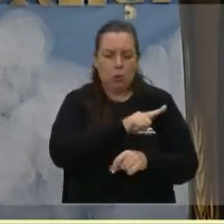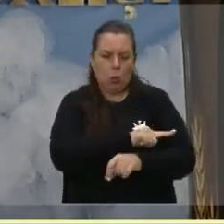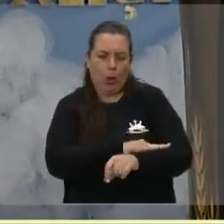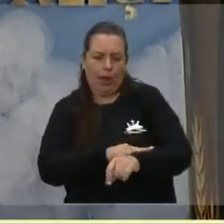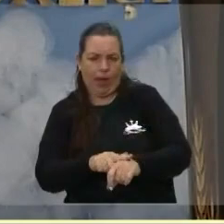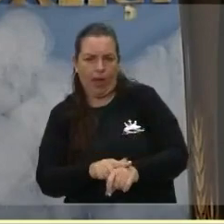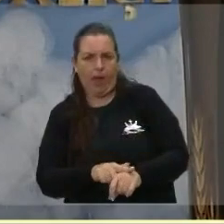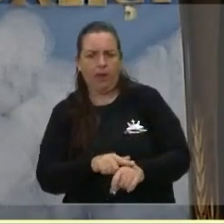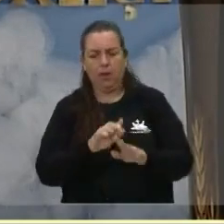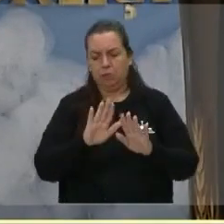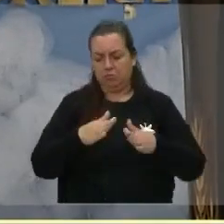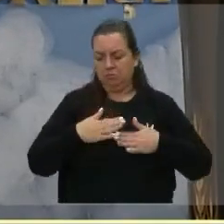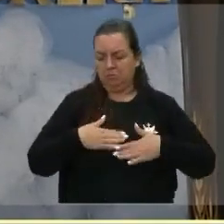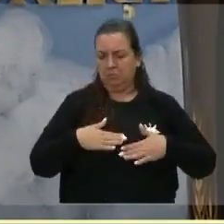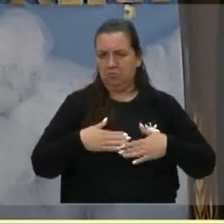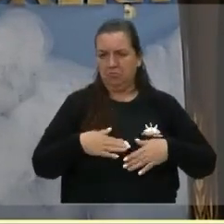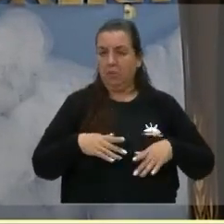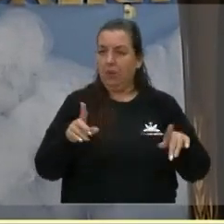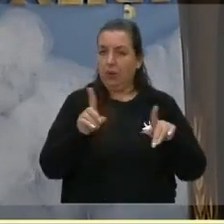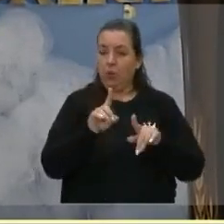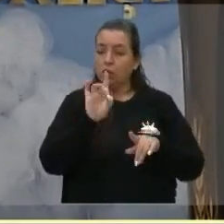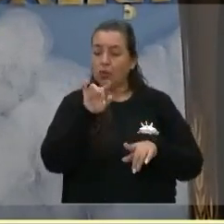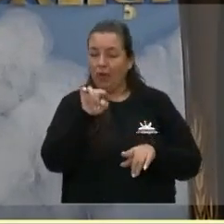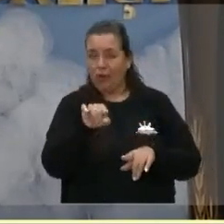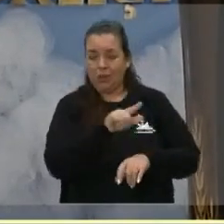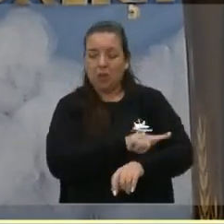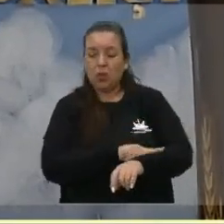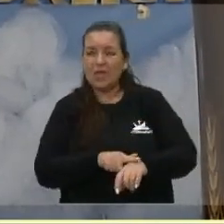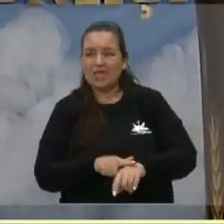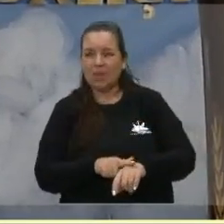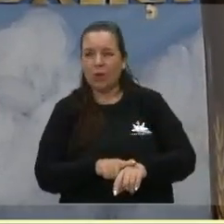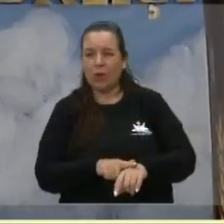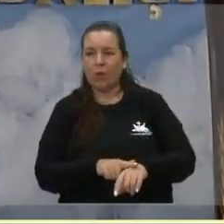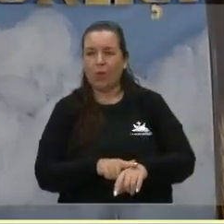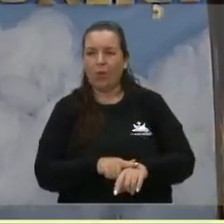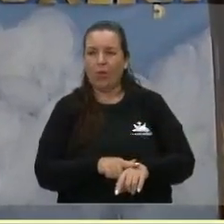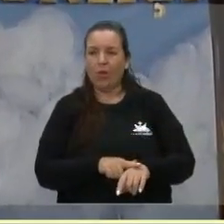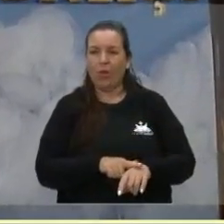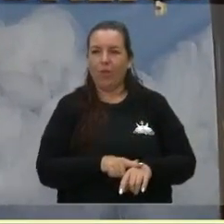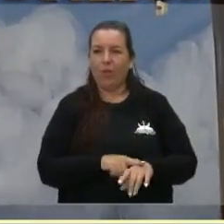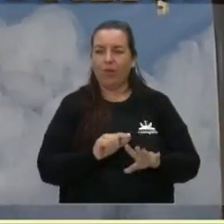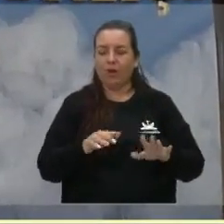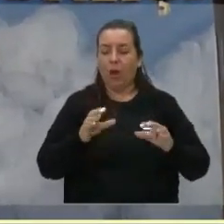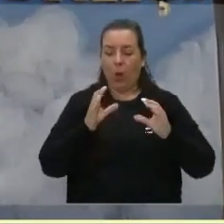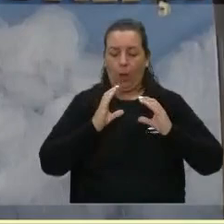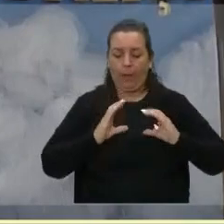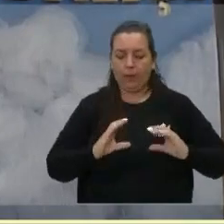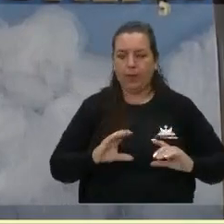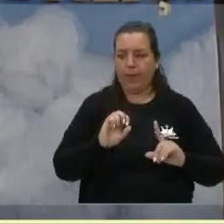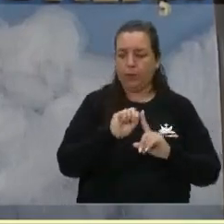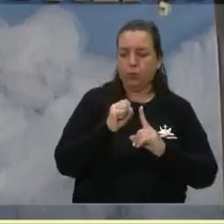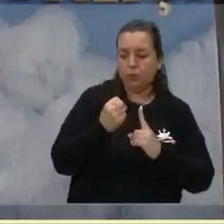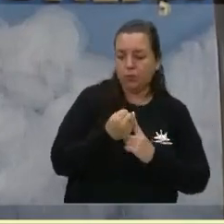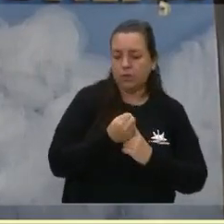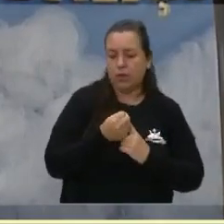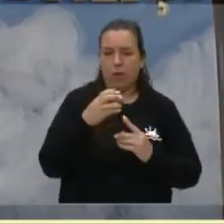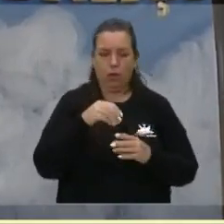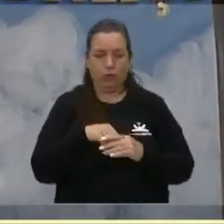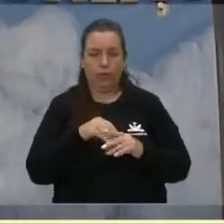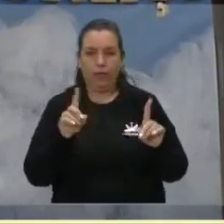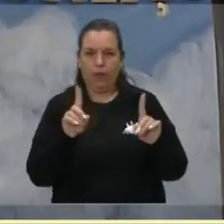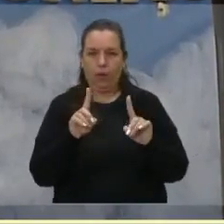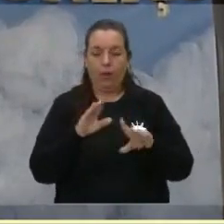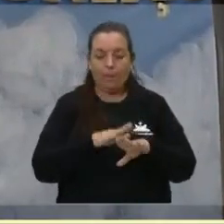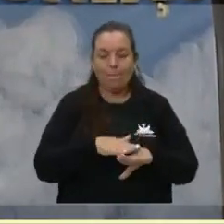polido. Eu estou falando que não é uma questão de mero comportamento social. É